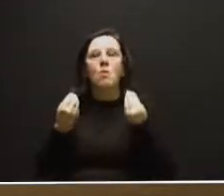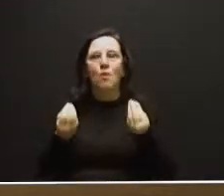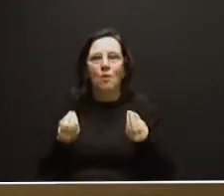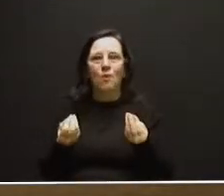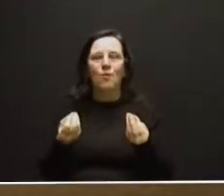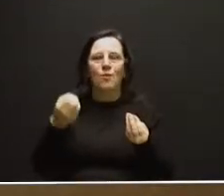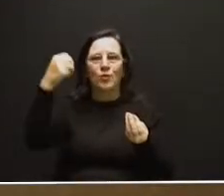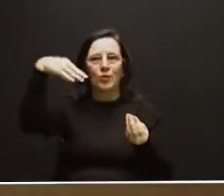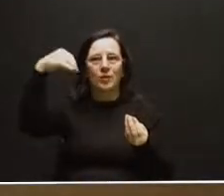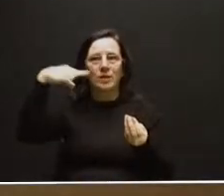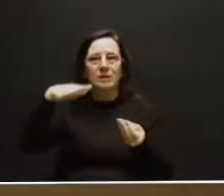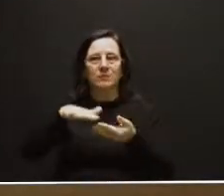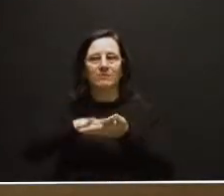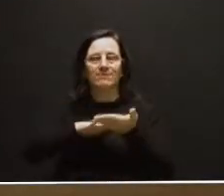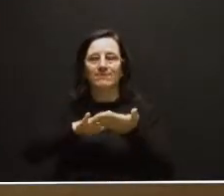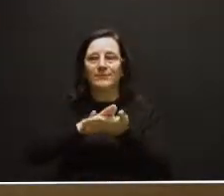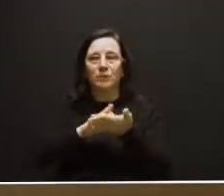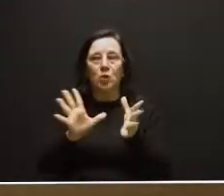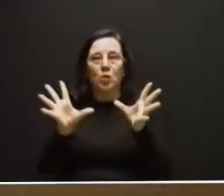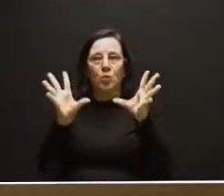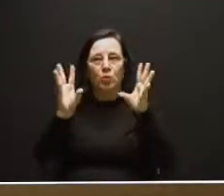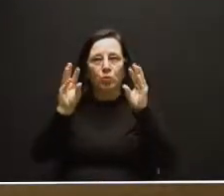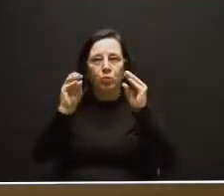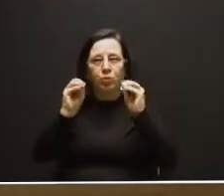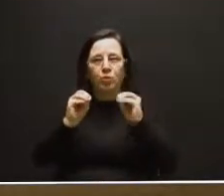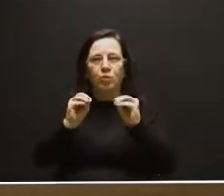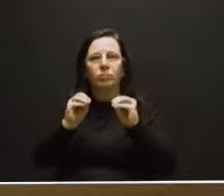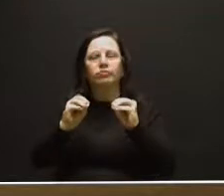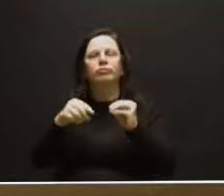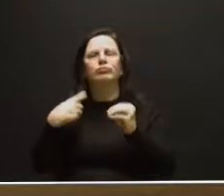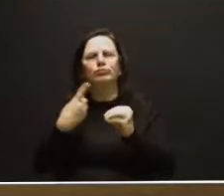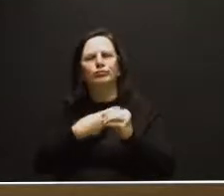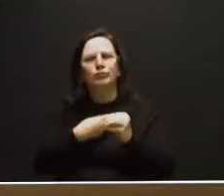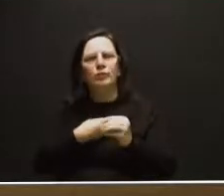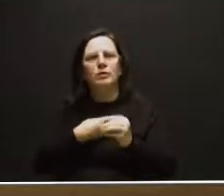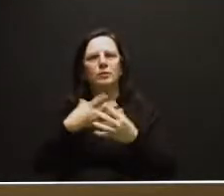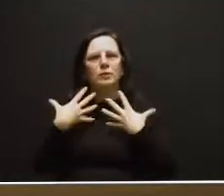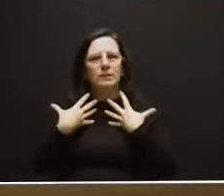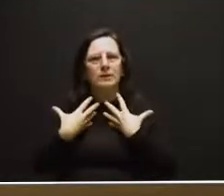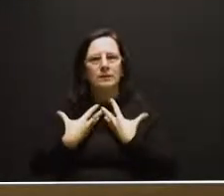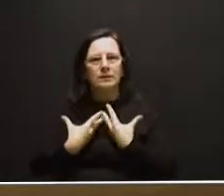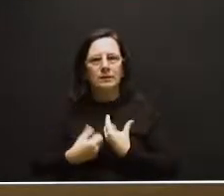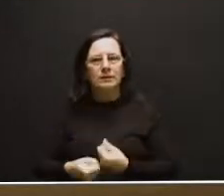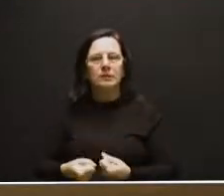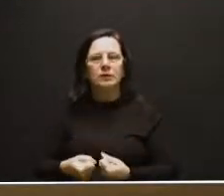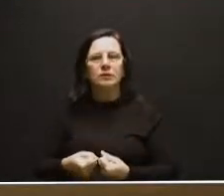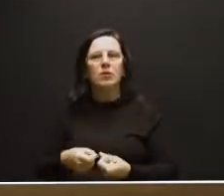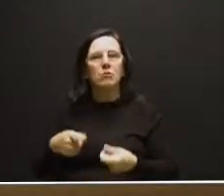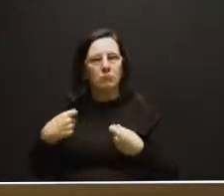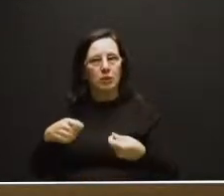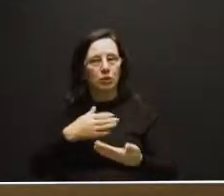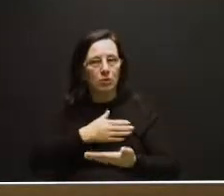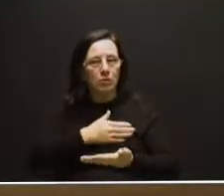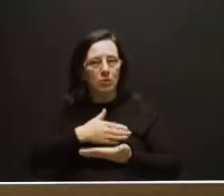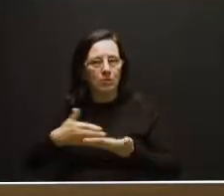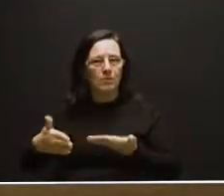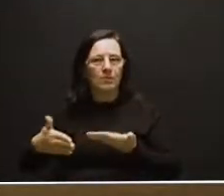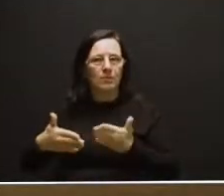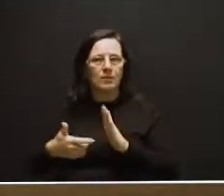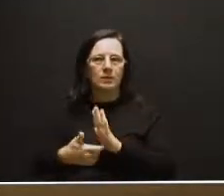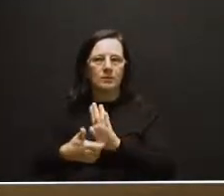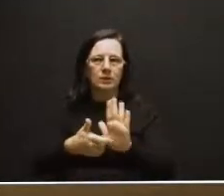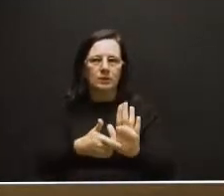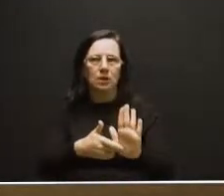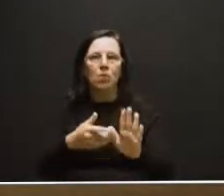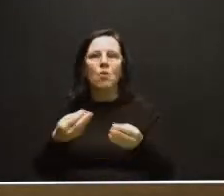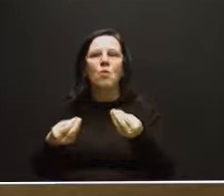cidade é nada o desgaste estava indo pra gente chegou a hora de começarmos a apontar qual